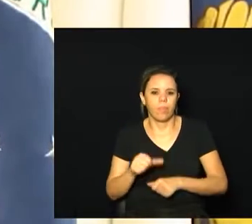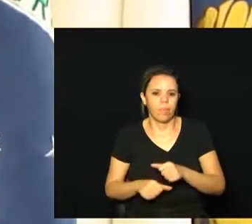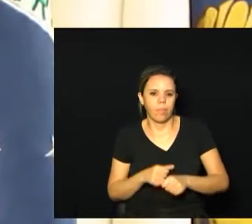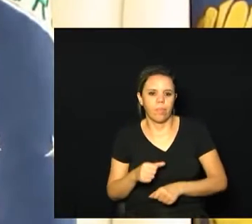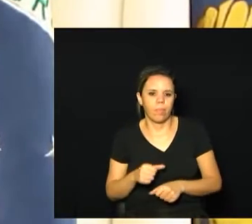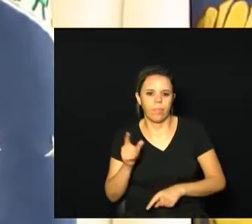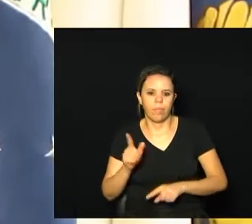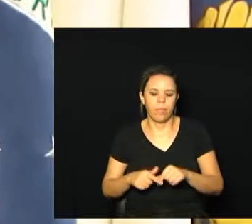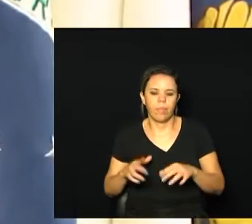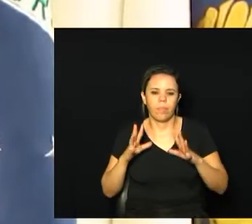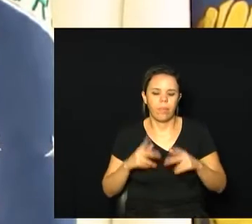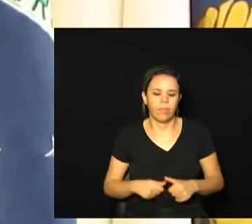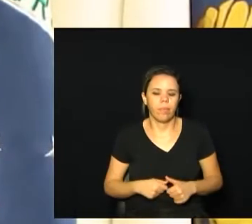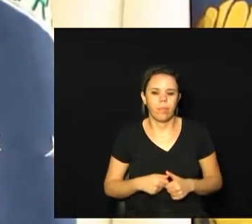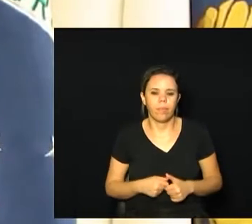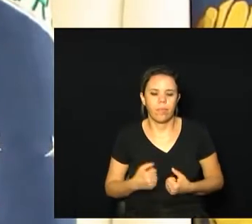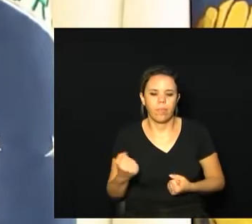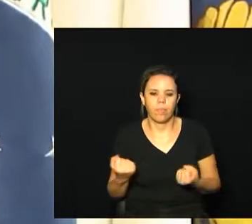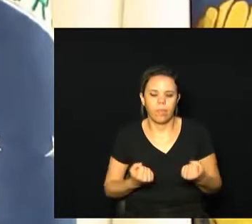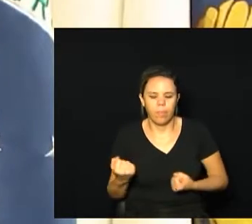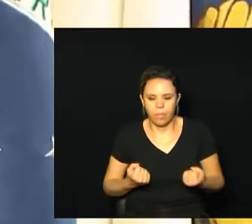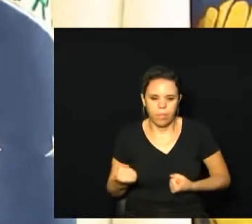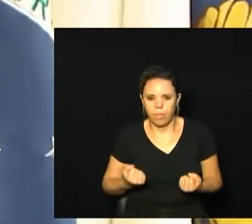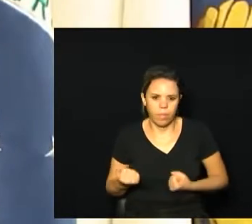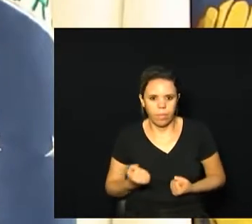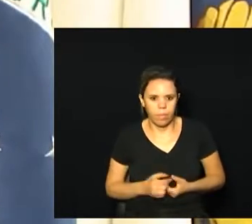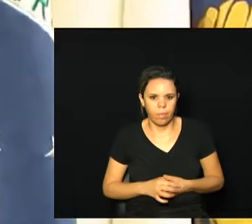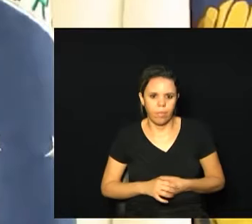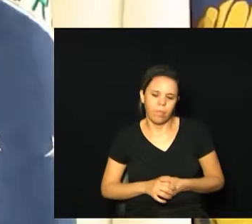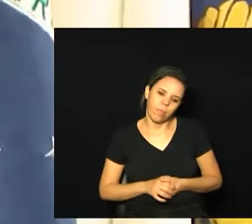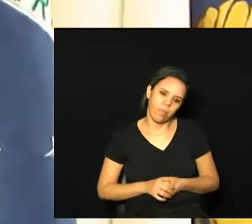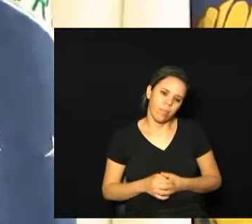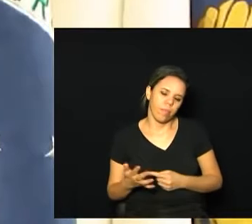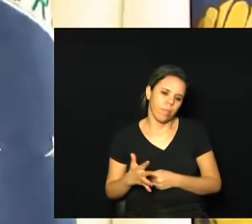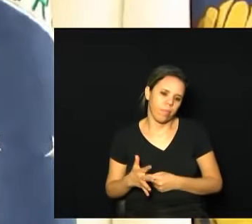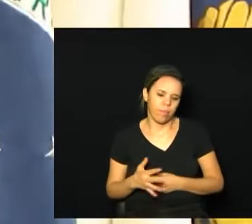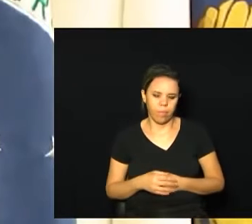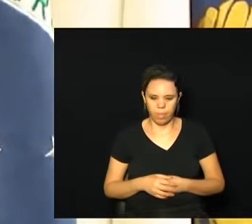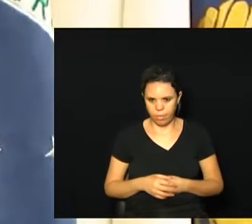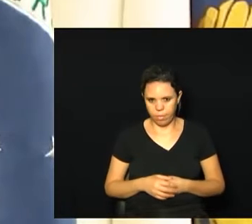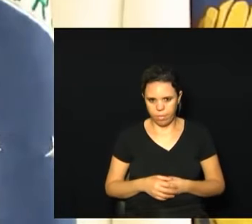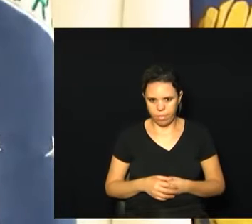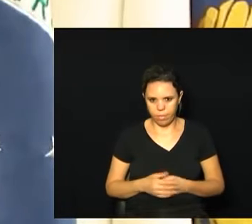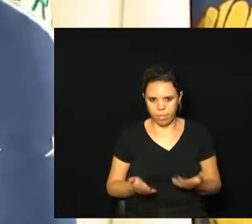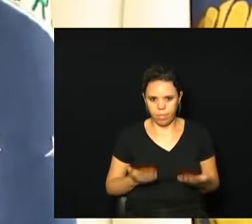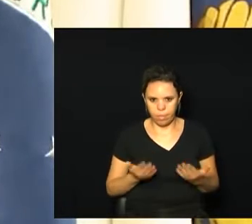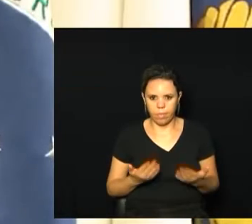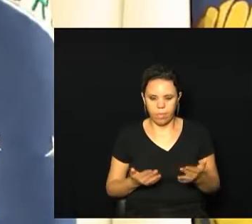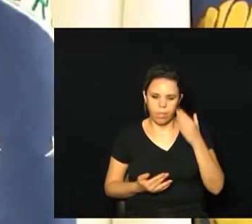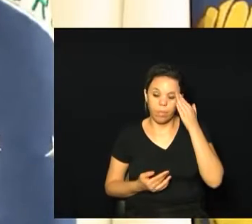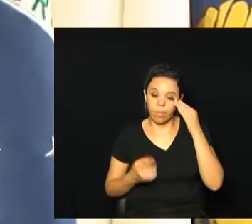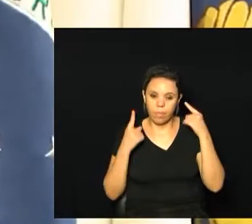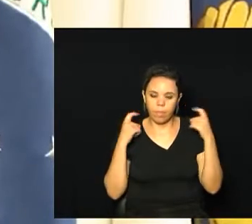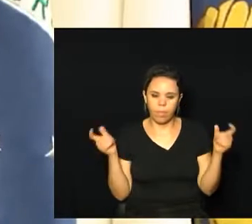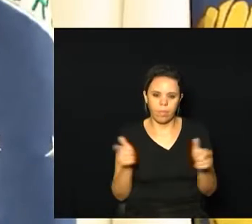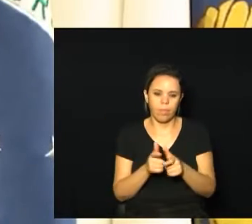Esse material de limpeza de carros, de veículos automotores, eles são mais leves, menos